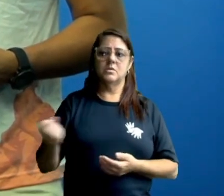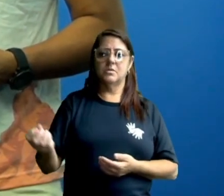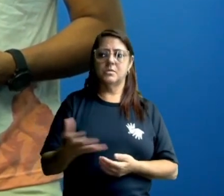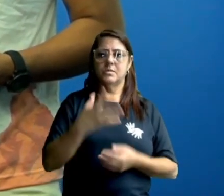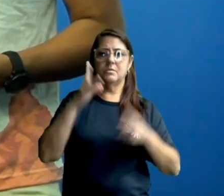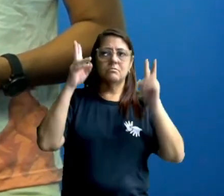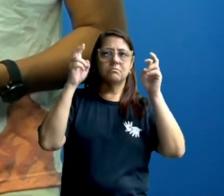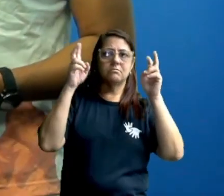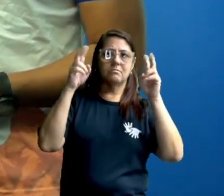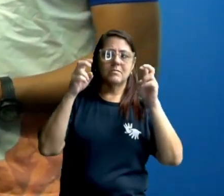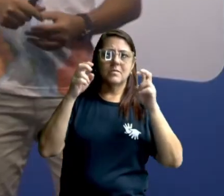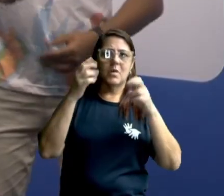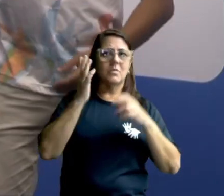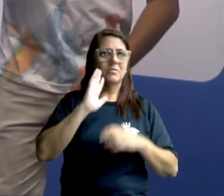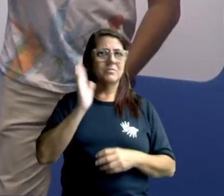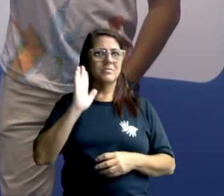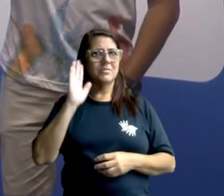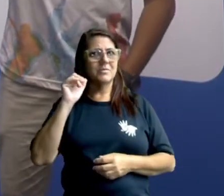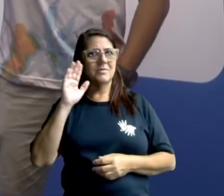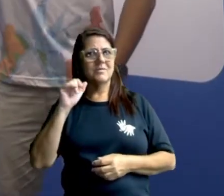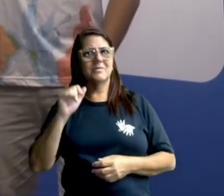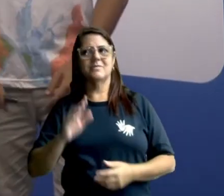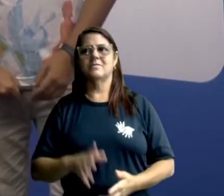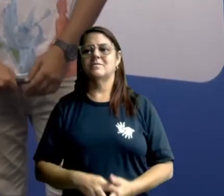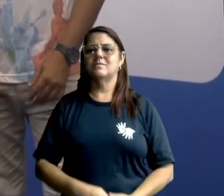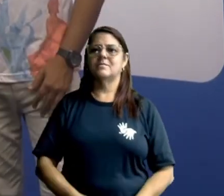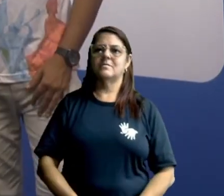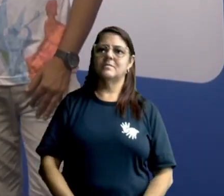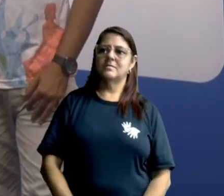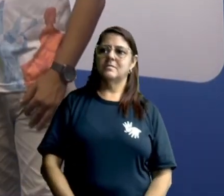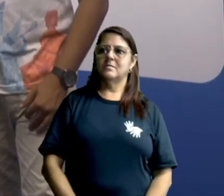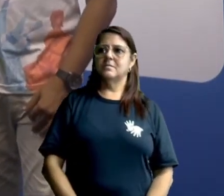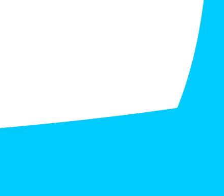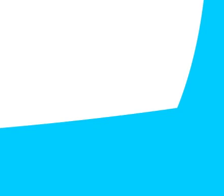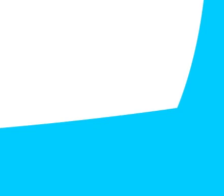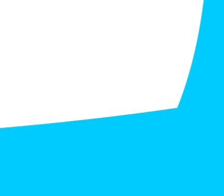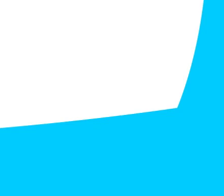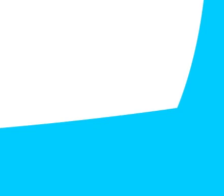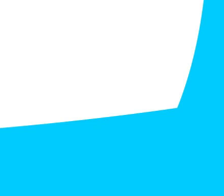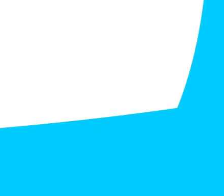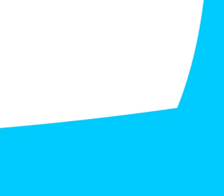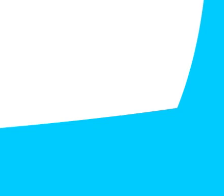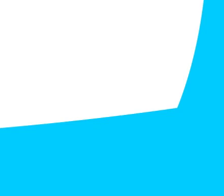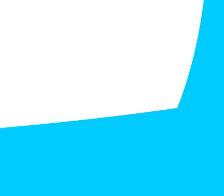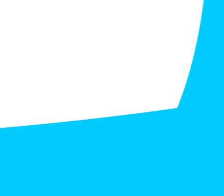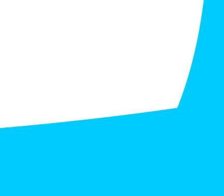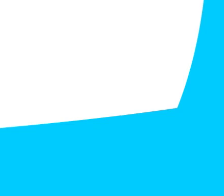novo. Tá certo? Obrigado, tchau, tchau, e até a próxima aula.